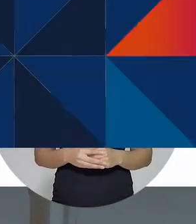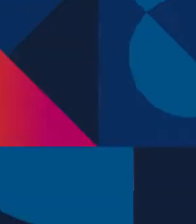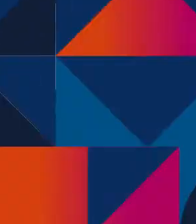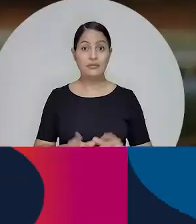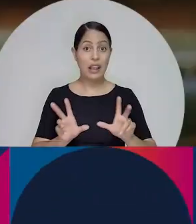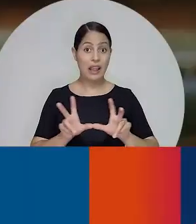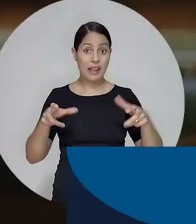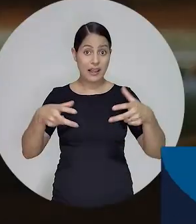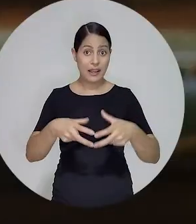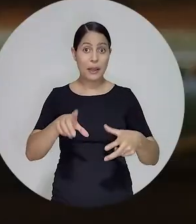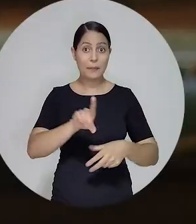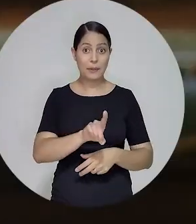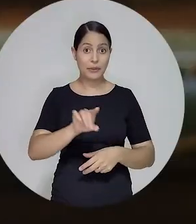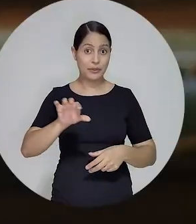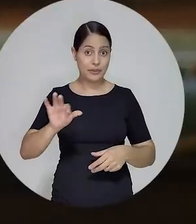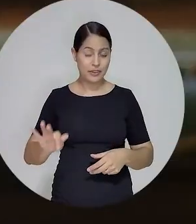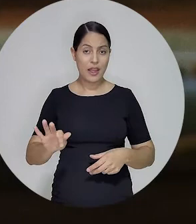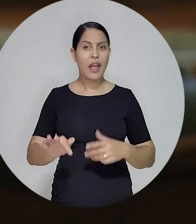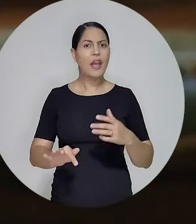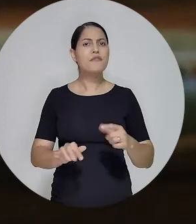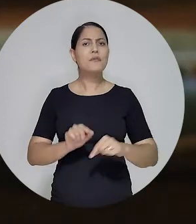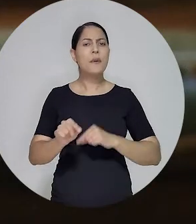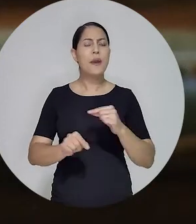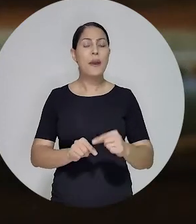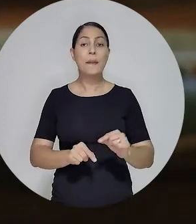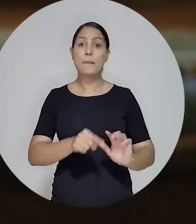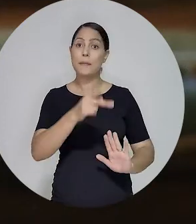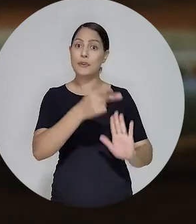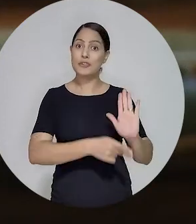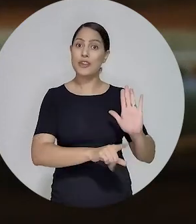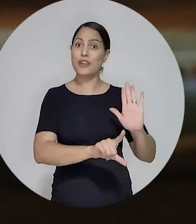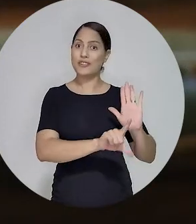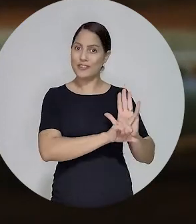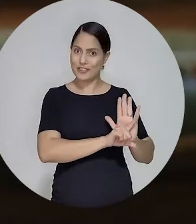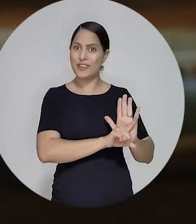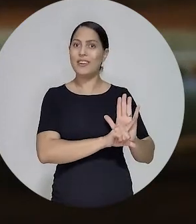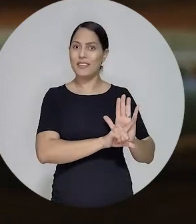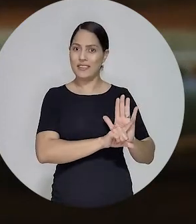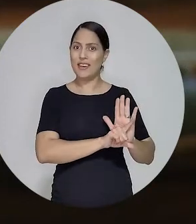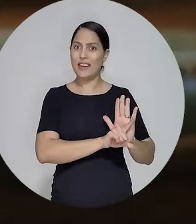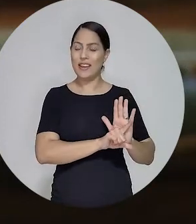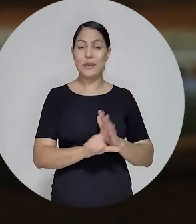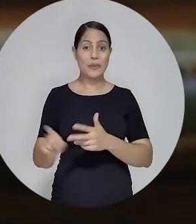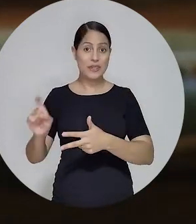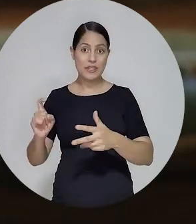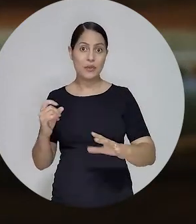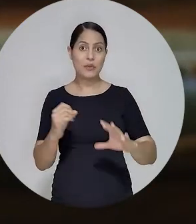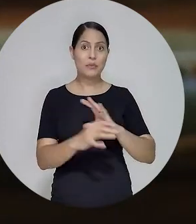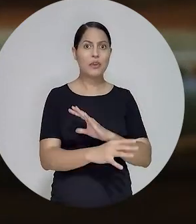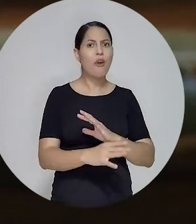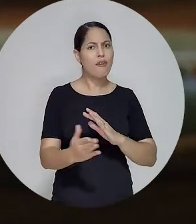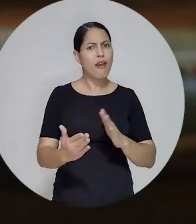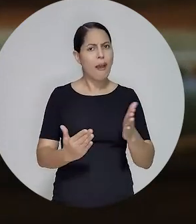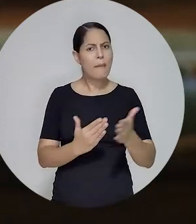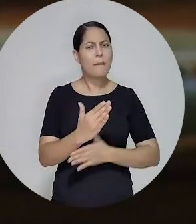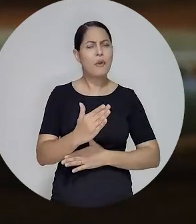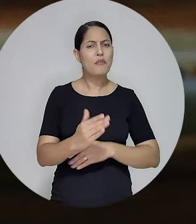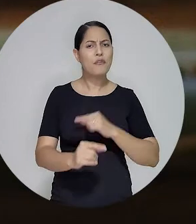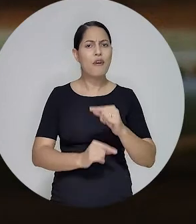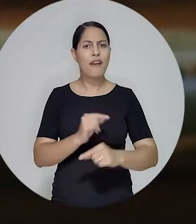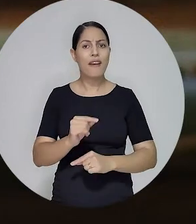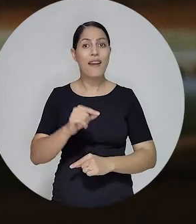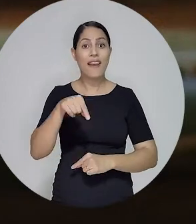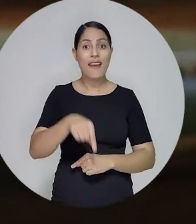Brasil. A Câmara Legislativa do Distrito Federal aprovou em 2 turnos o projeto de lei encaminhado pelo